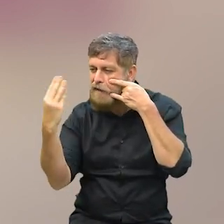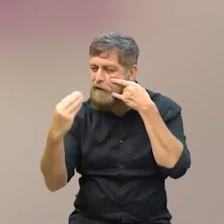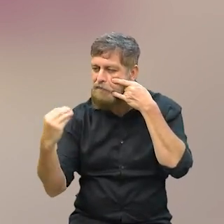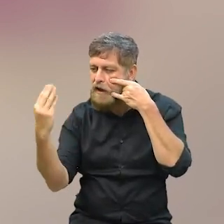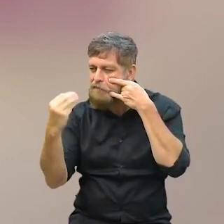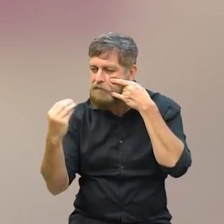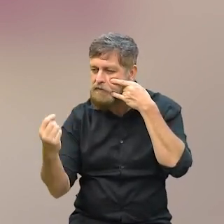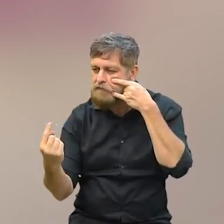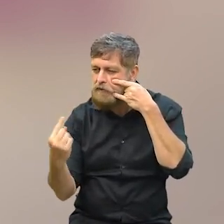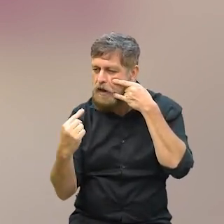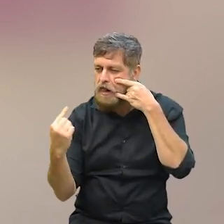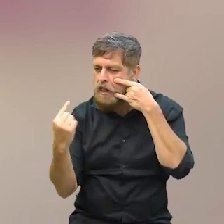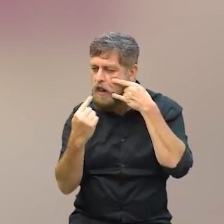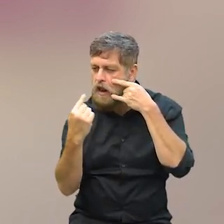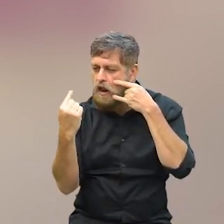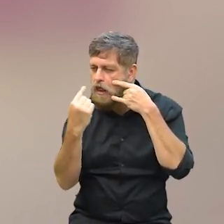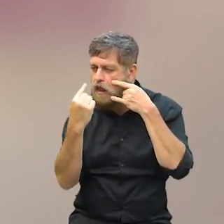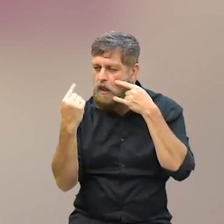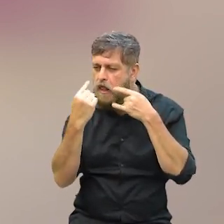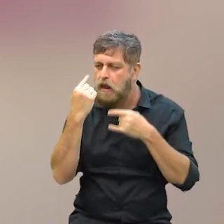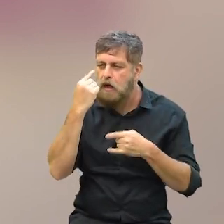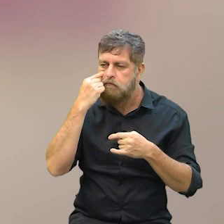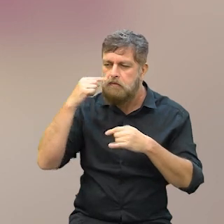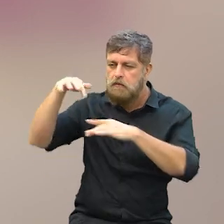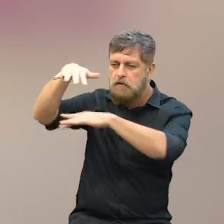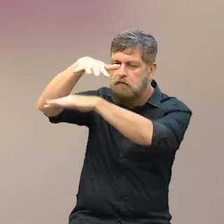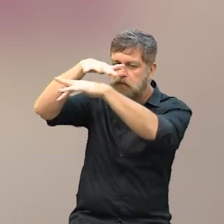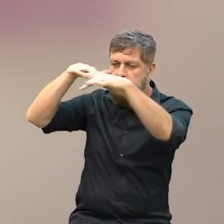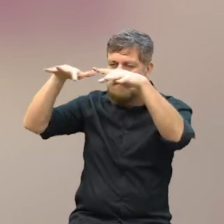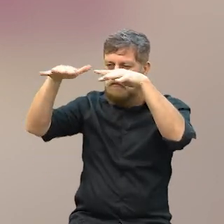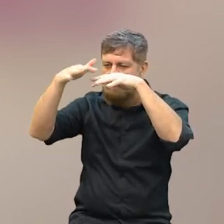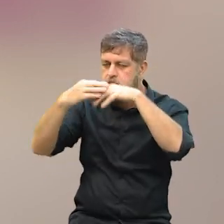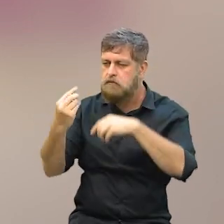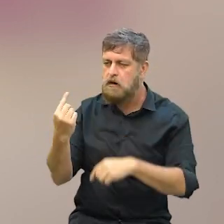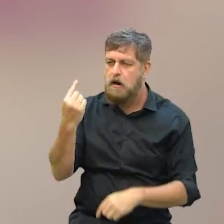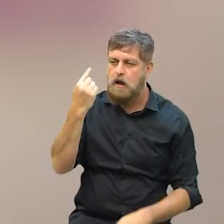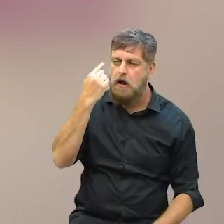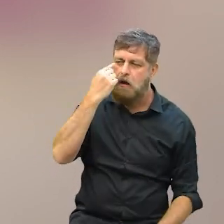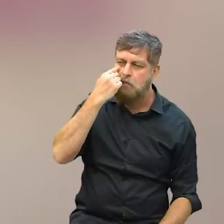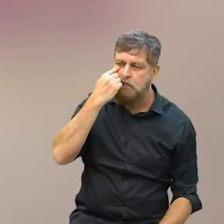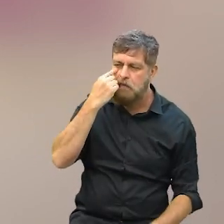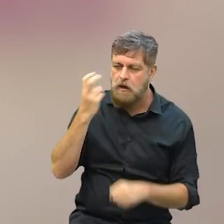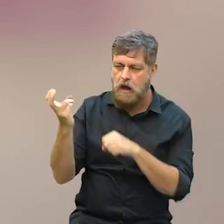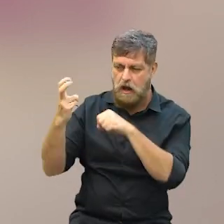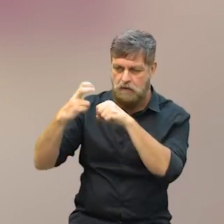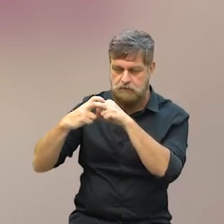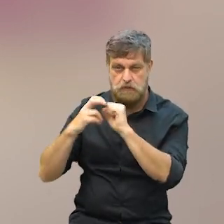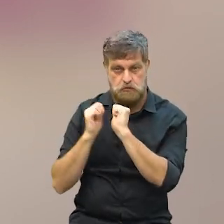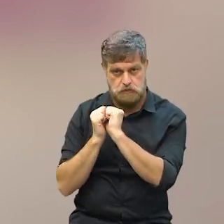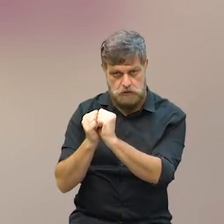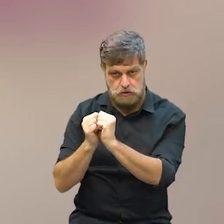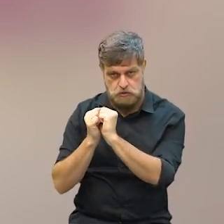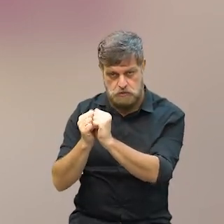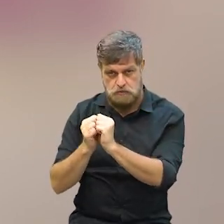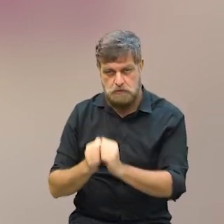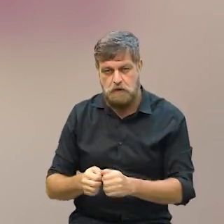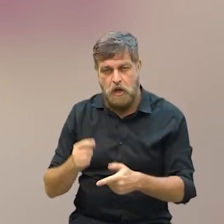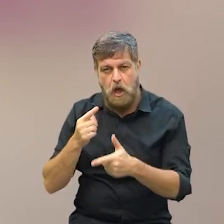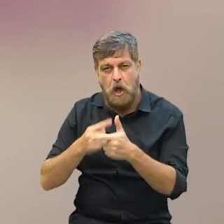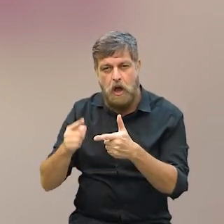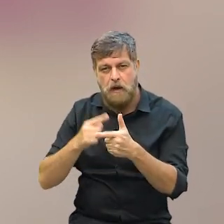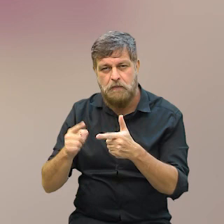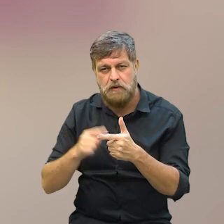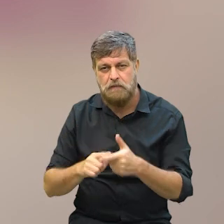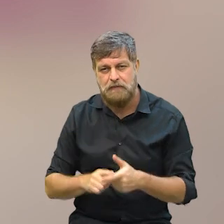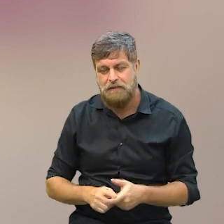porque aí tem uma coisa chamada perdigoto, que são gotículas que voam e pode cair no olho e o vírus ir junto, tá? Agora, o problema,